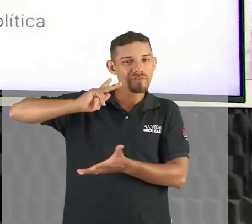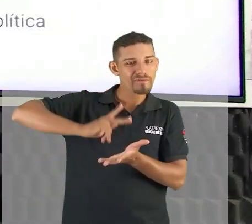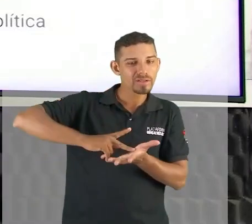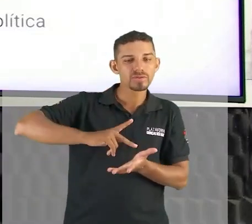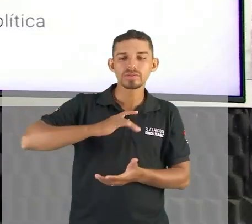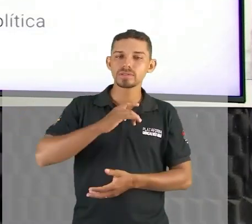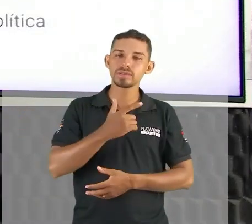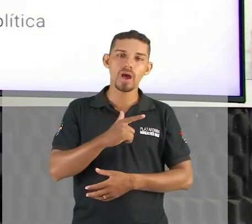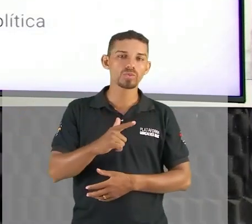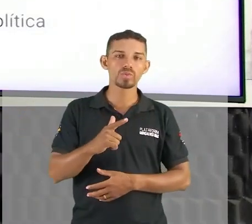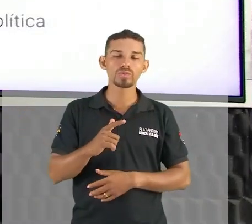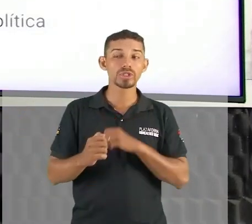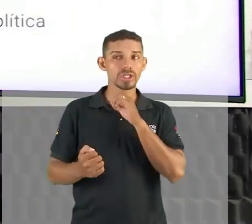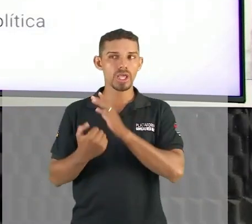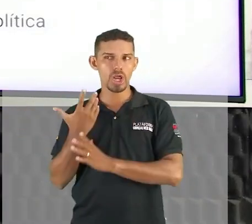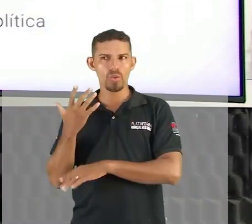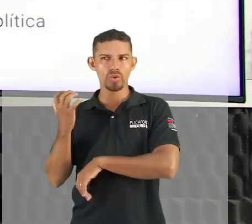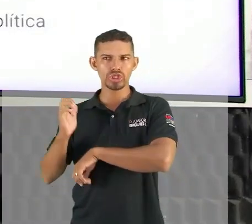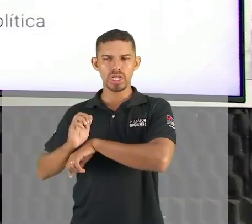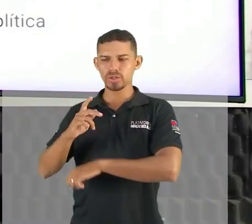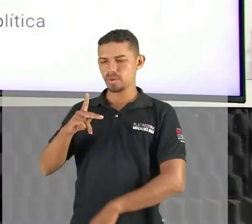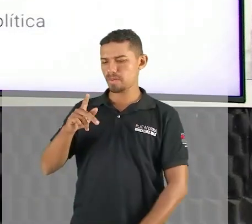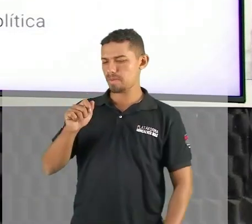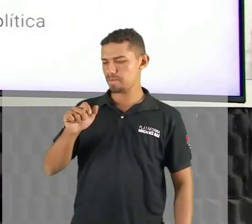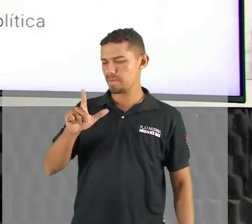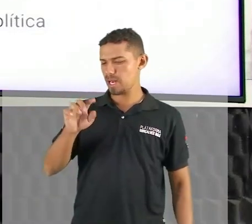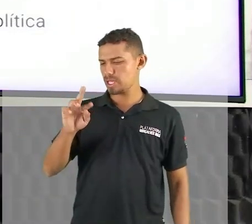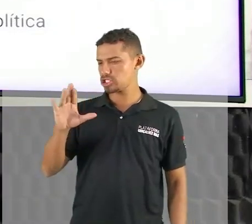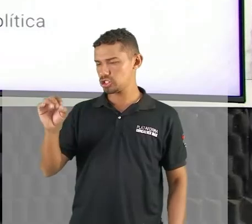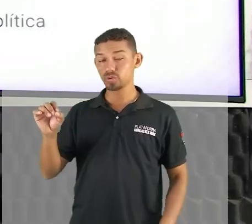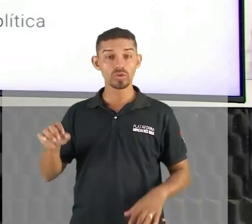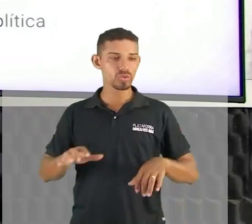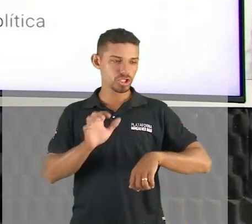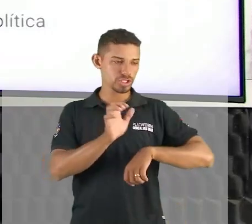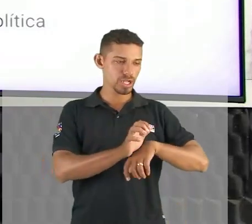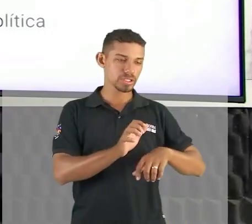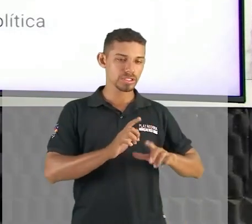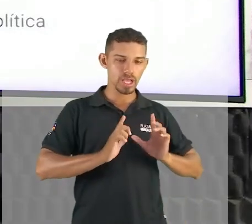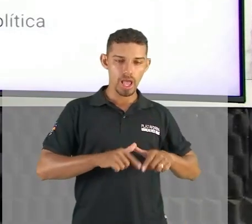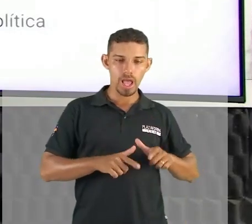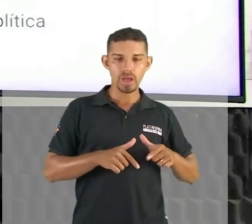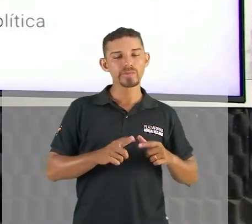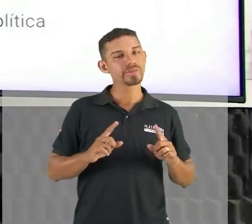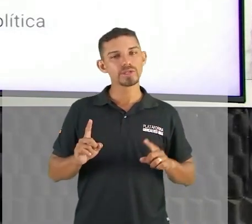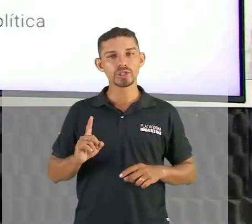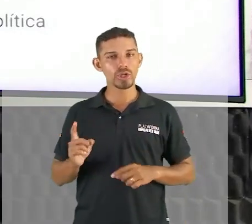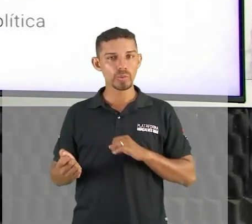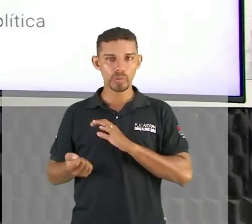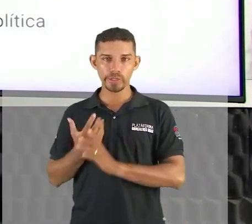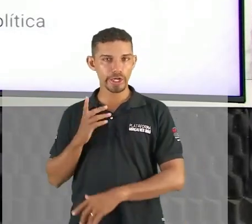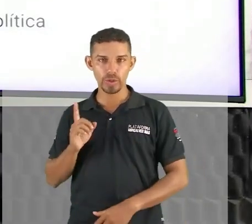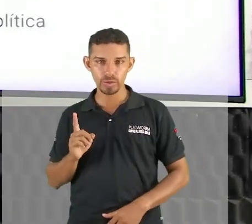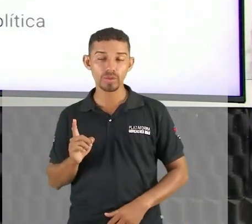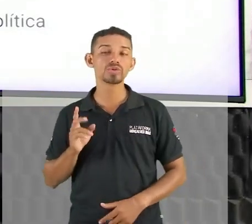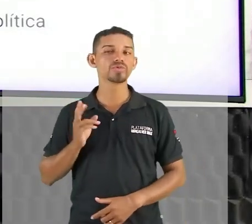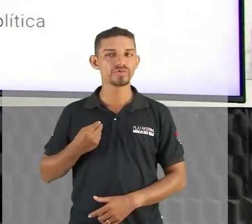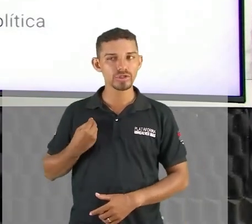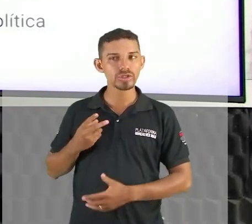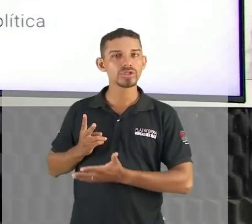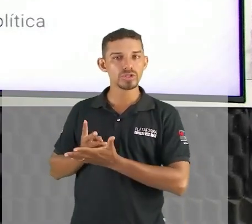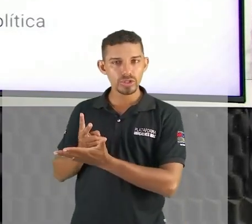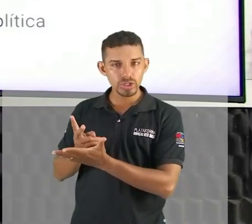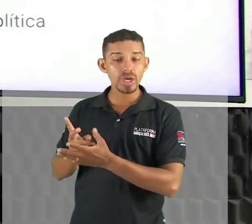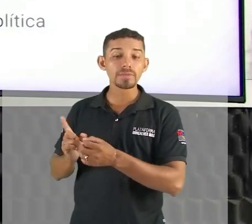como os outros países que nós temos, e até o próprio Estado de Israel. Então é importante perceber isso, porque você pode logo